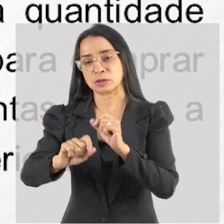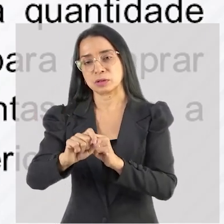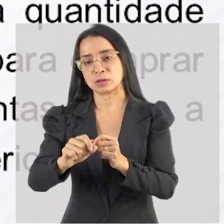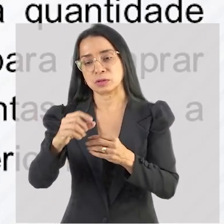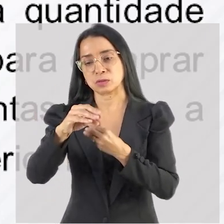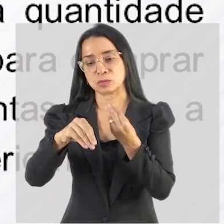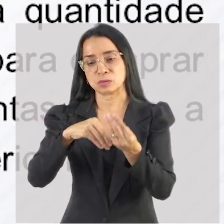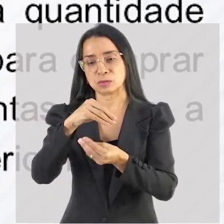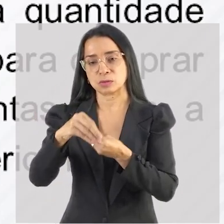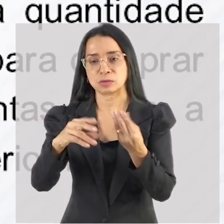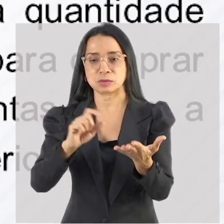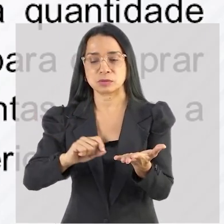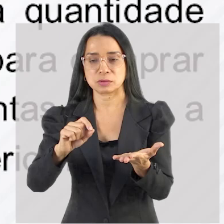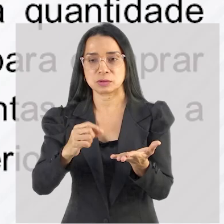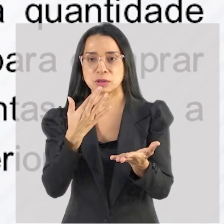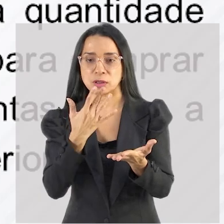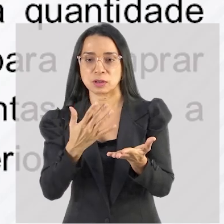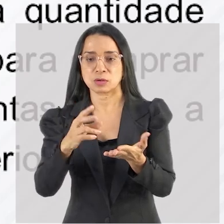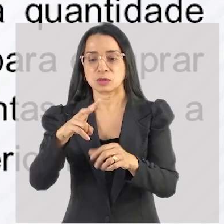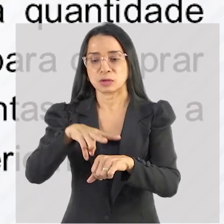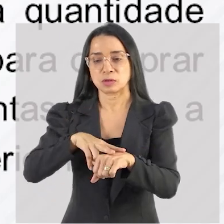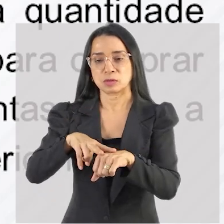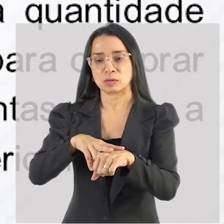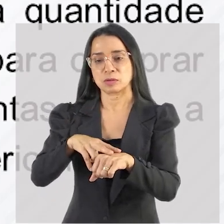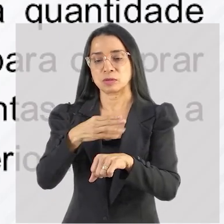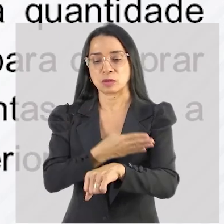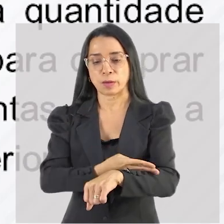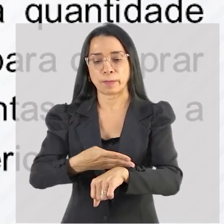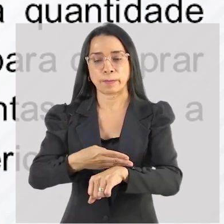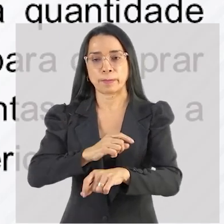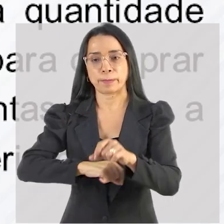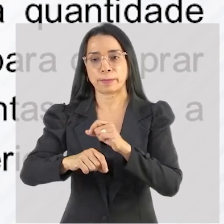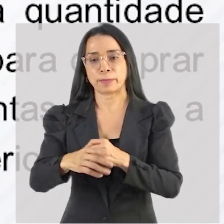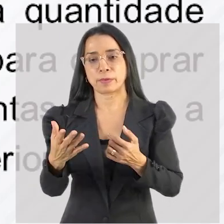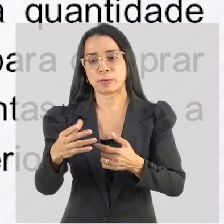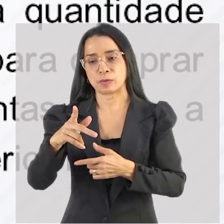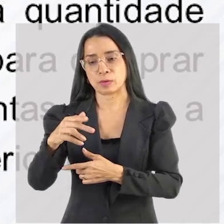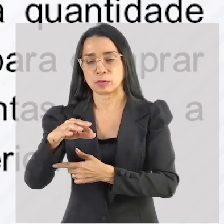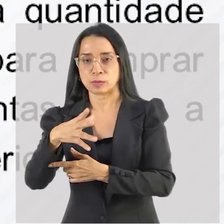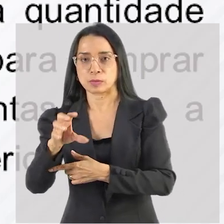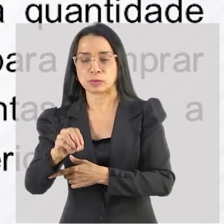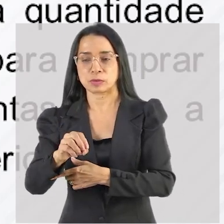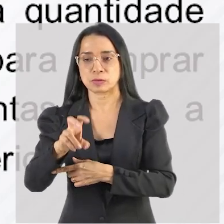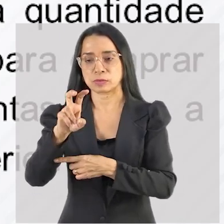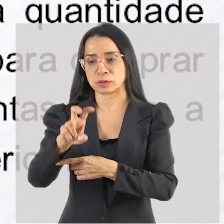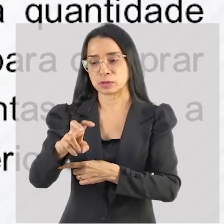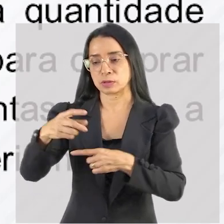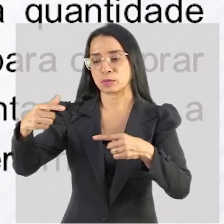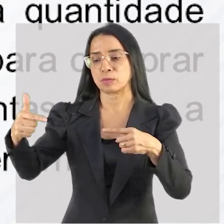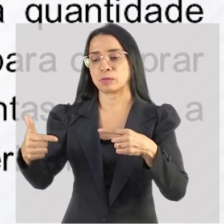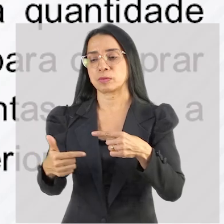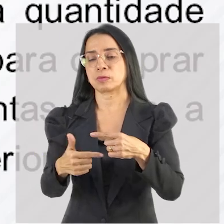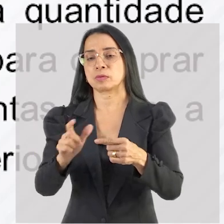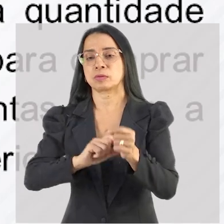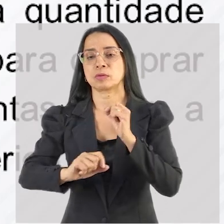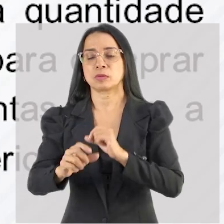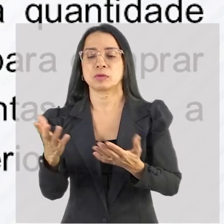proveniente da mistura das cores verde e branco, na proporção 5 para